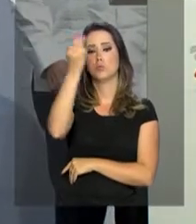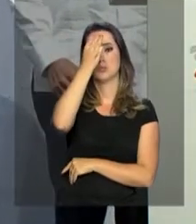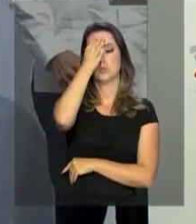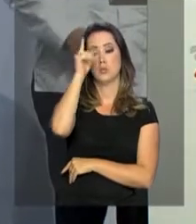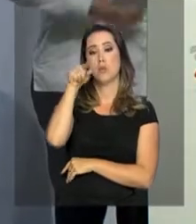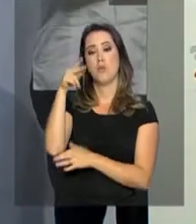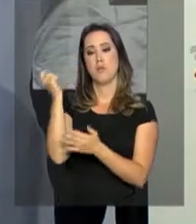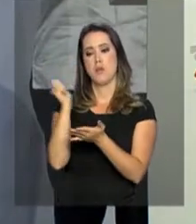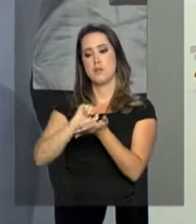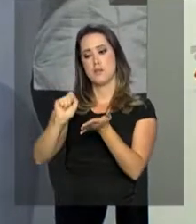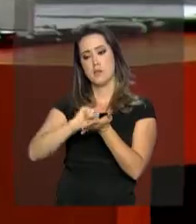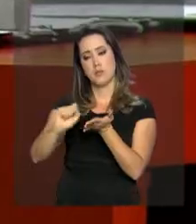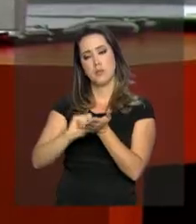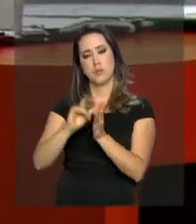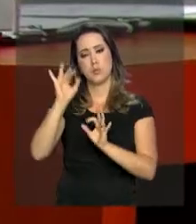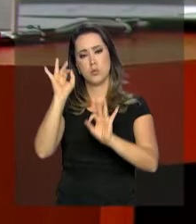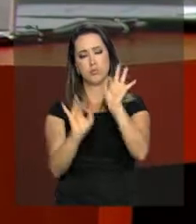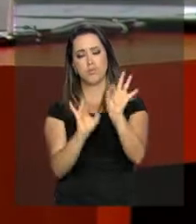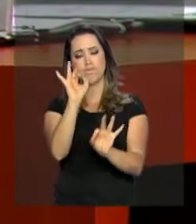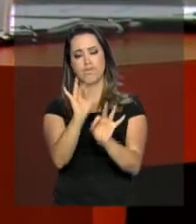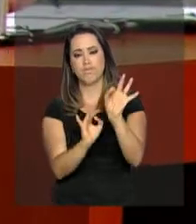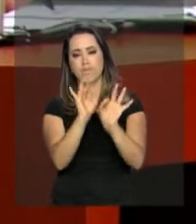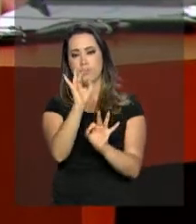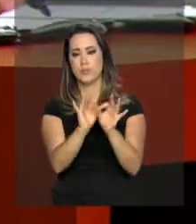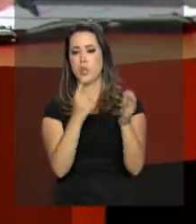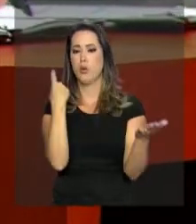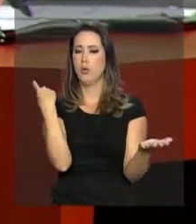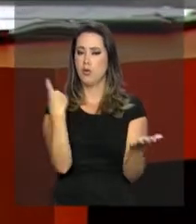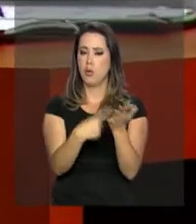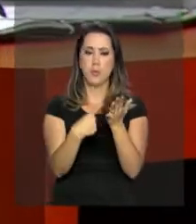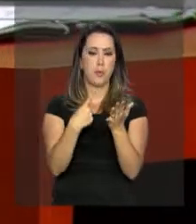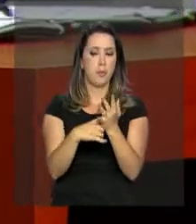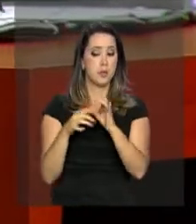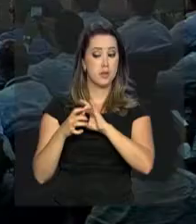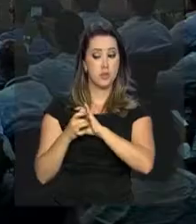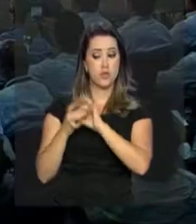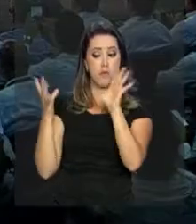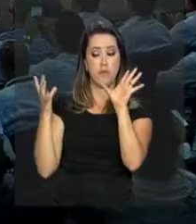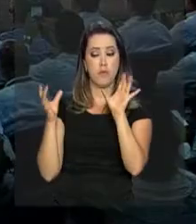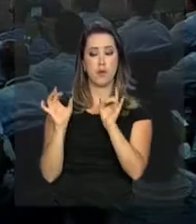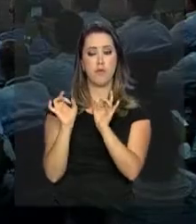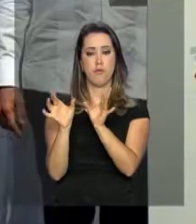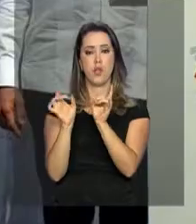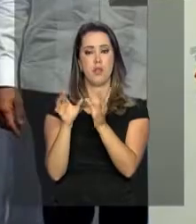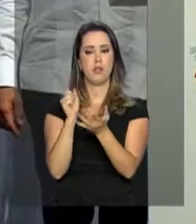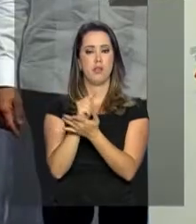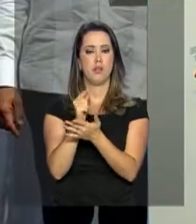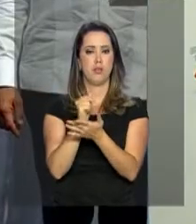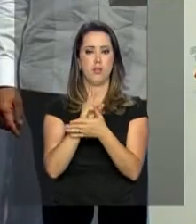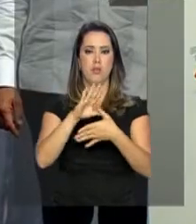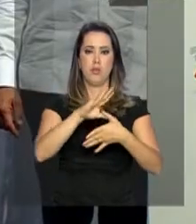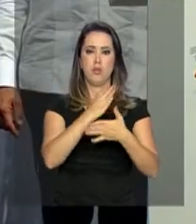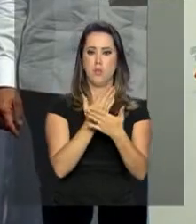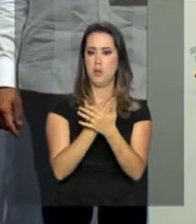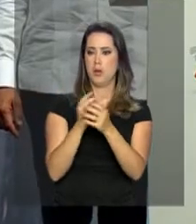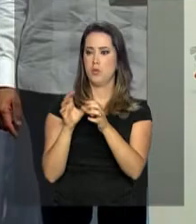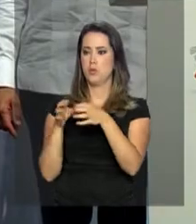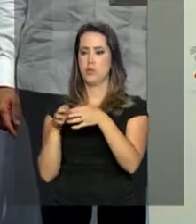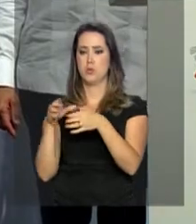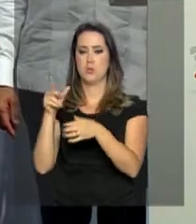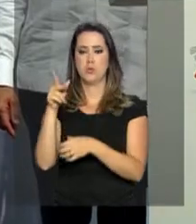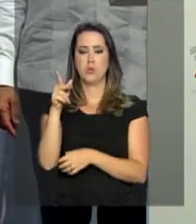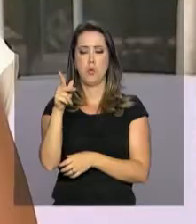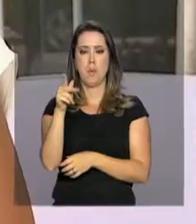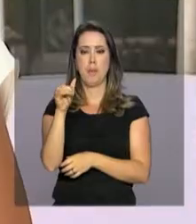pelos presidentes de um plano de ação para negociar um acordo de livre comércio entre os países da aliança do pacífico e do